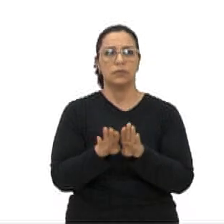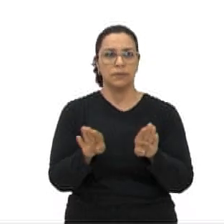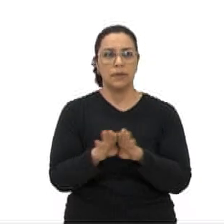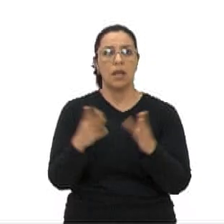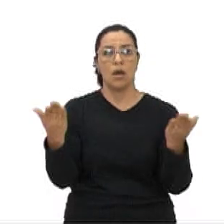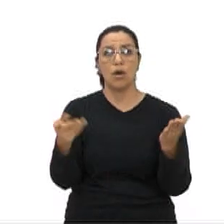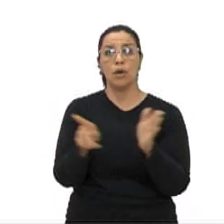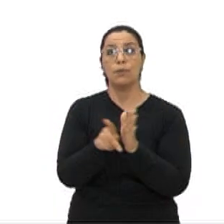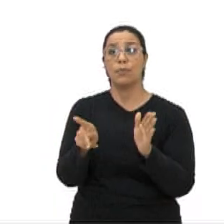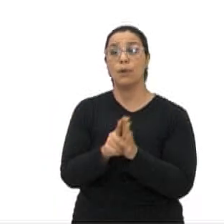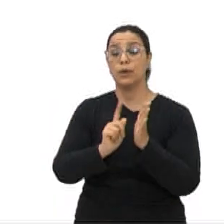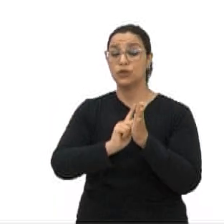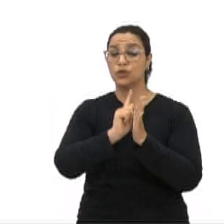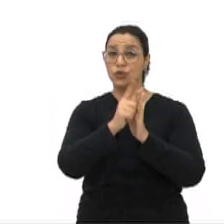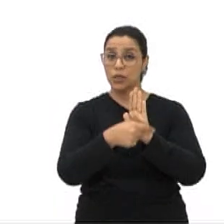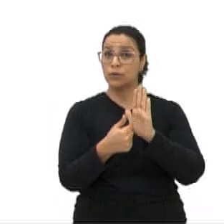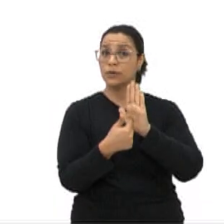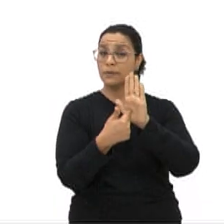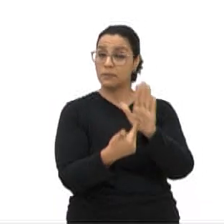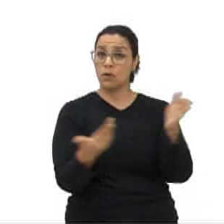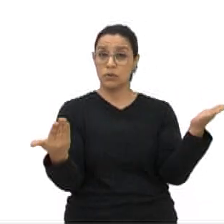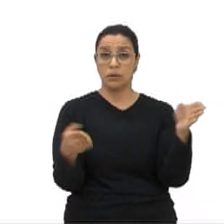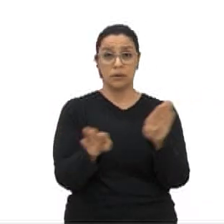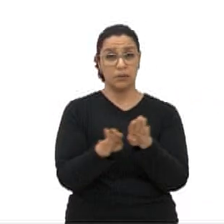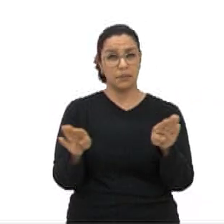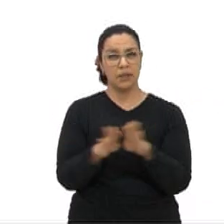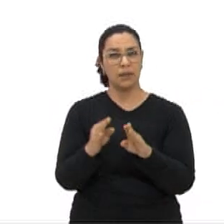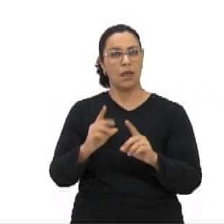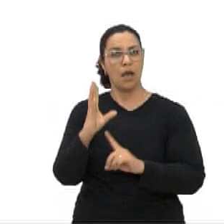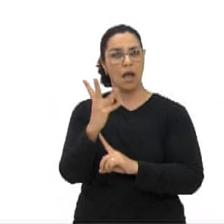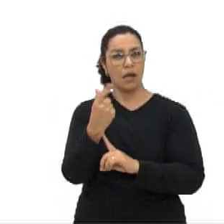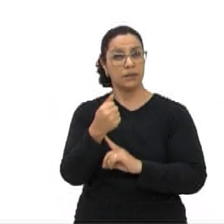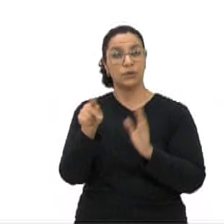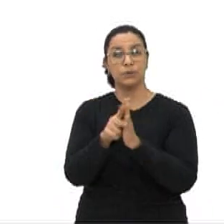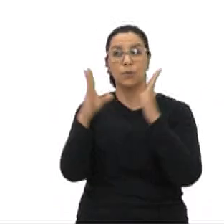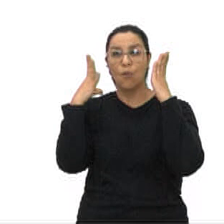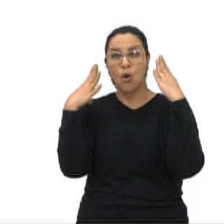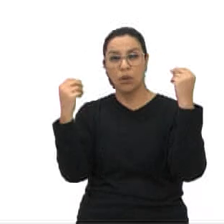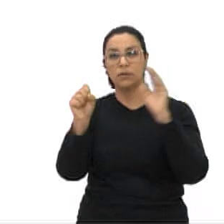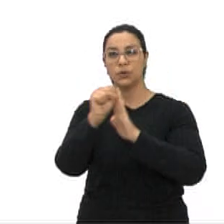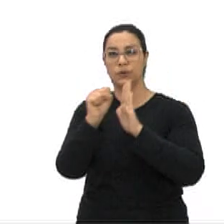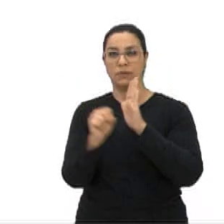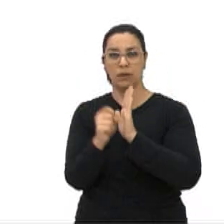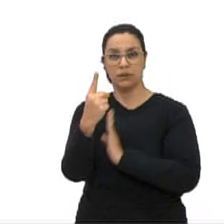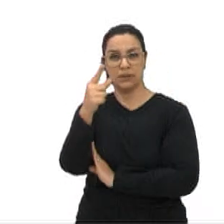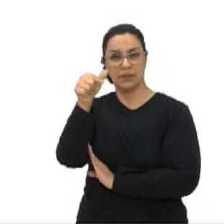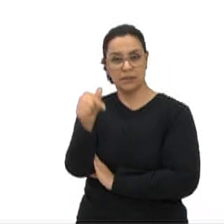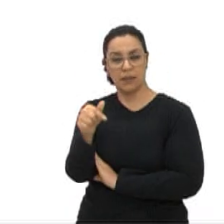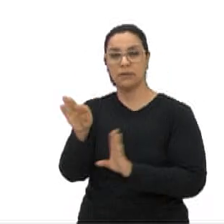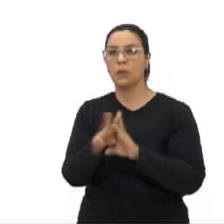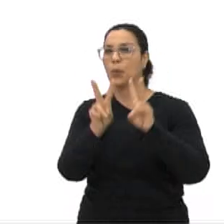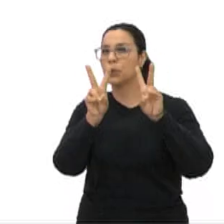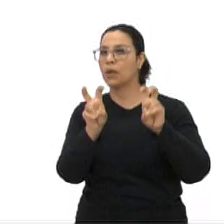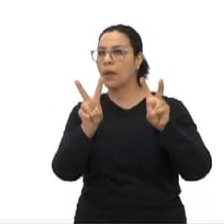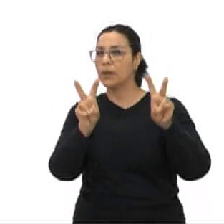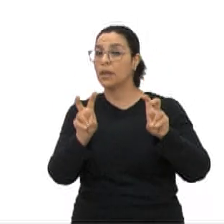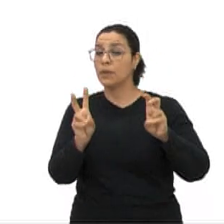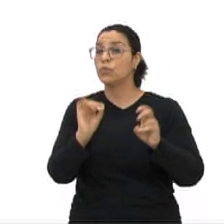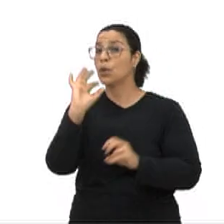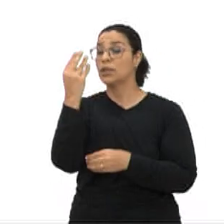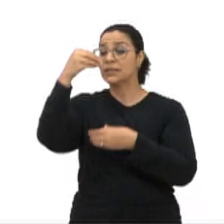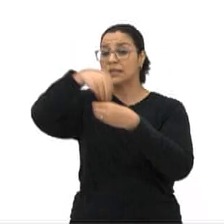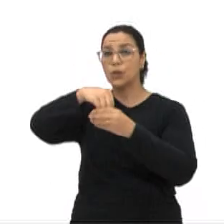a pintura de gênero, exemplarmente representada pelos artistas holandeses do século XVII e seus temas